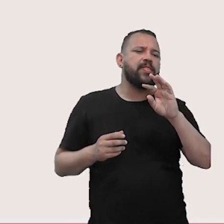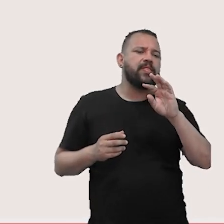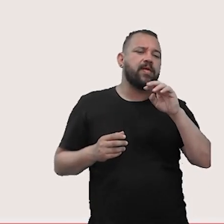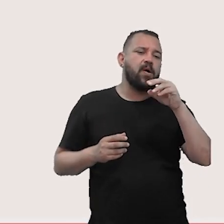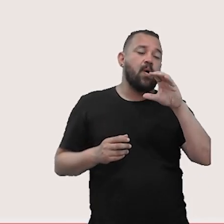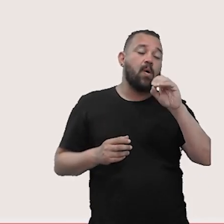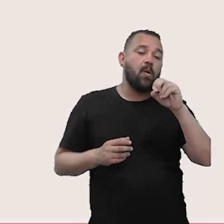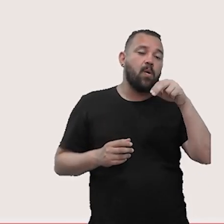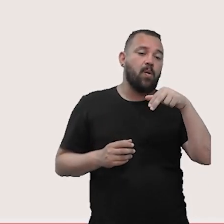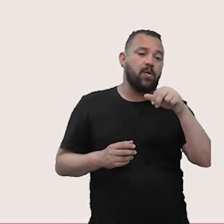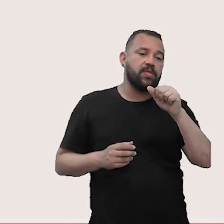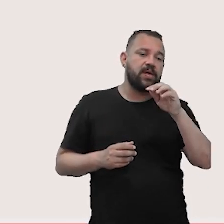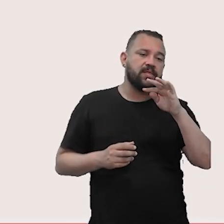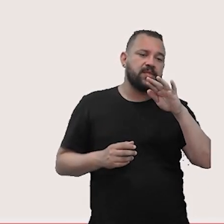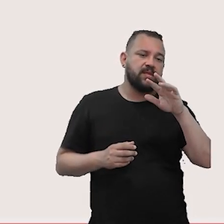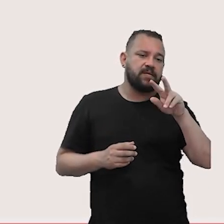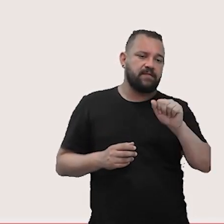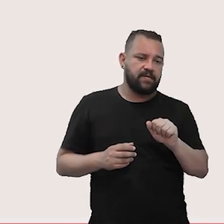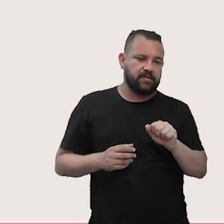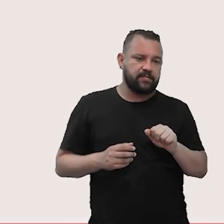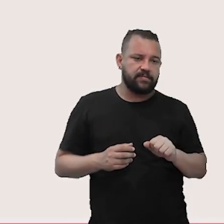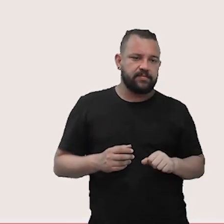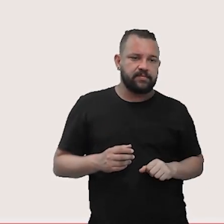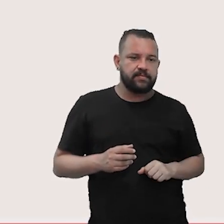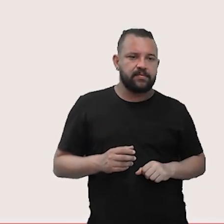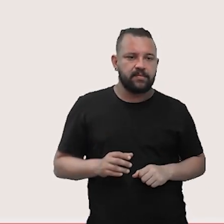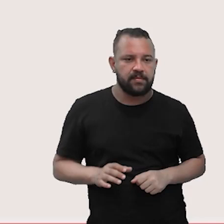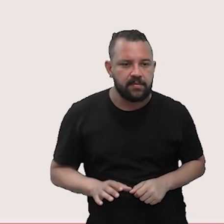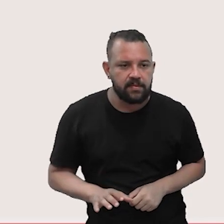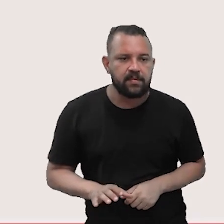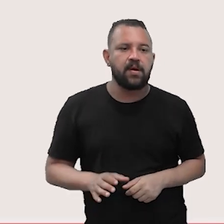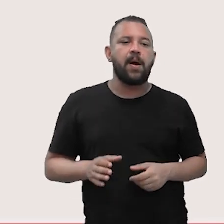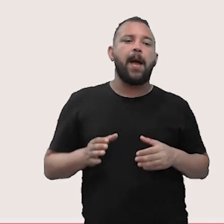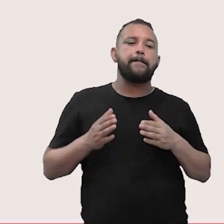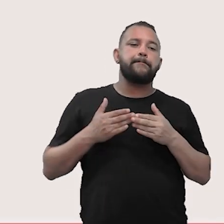Função conativa ou apelativa.